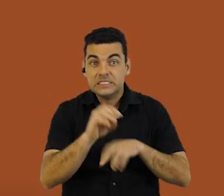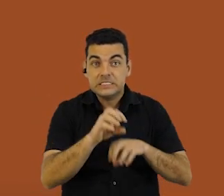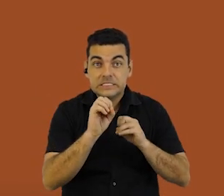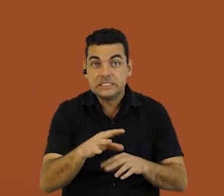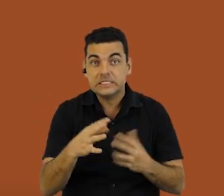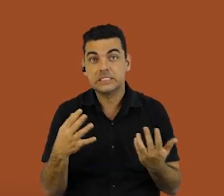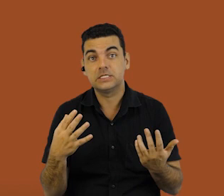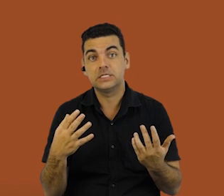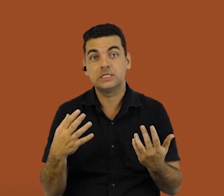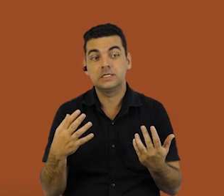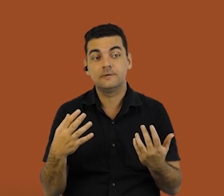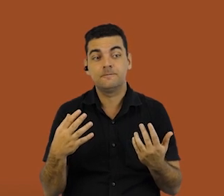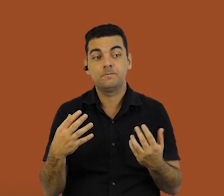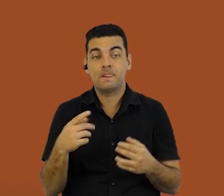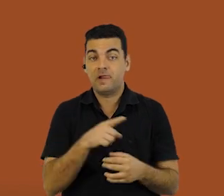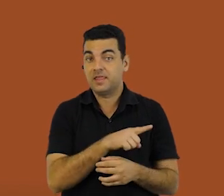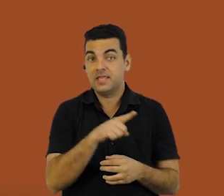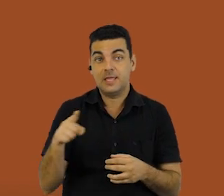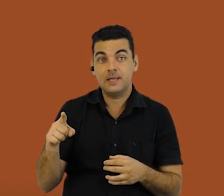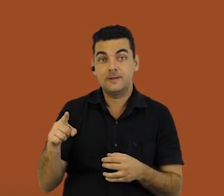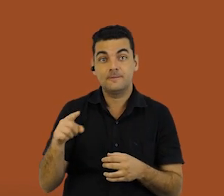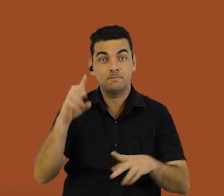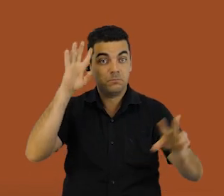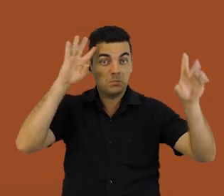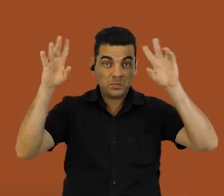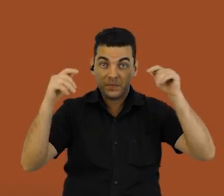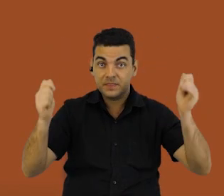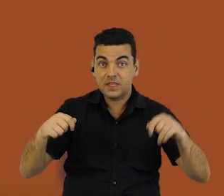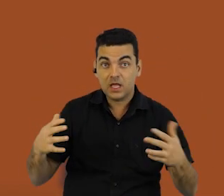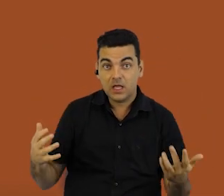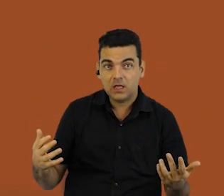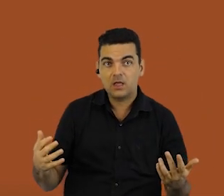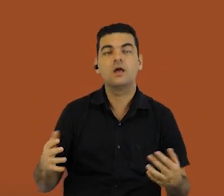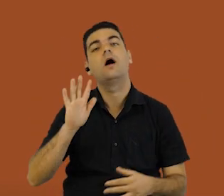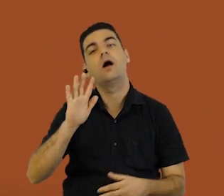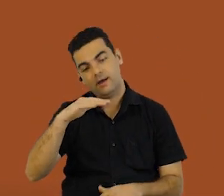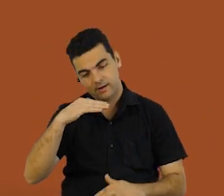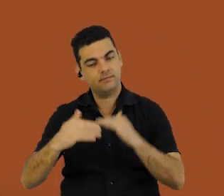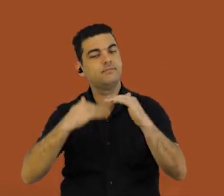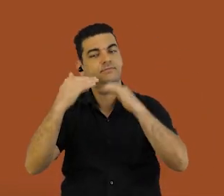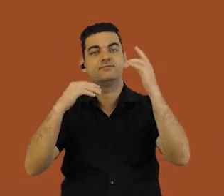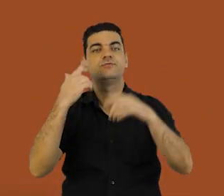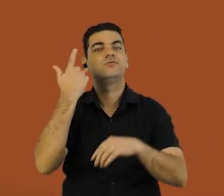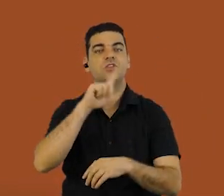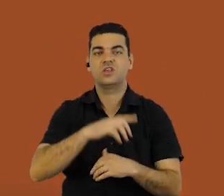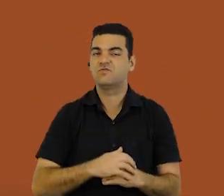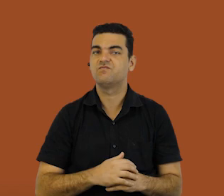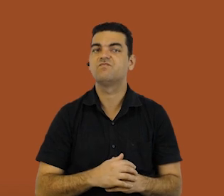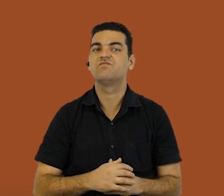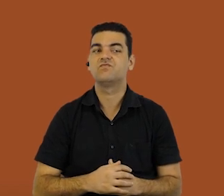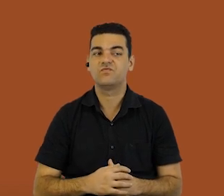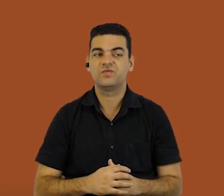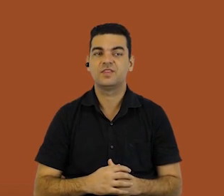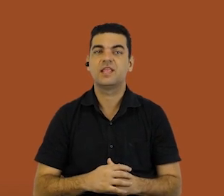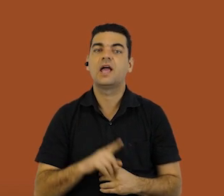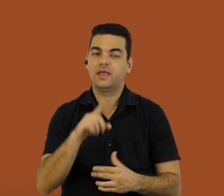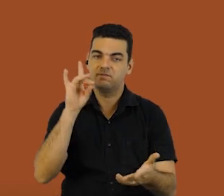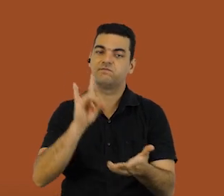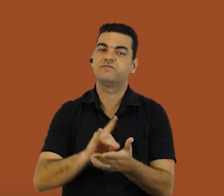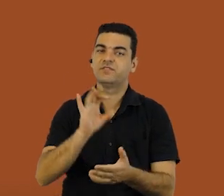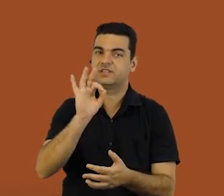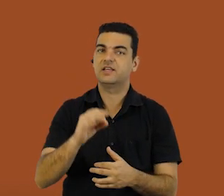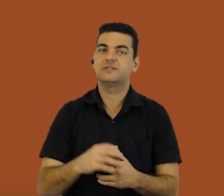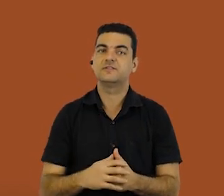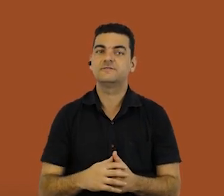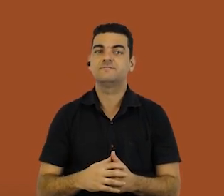se possibilita a se fazer essas questões, um avanço em sua praxis está se